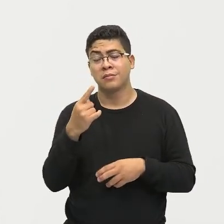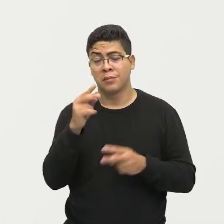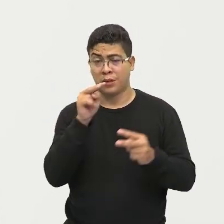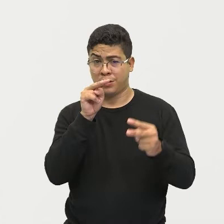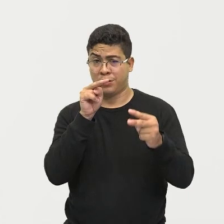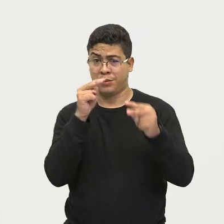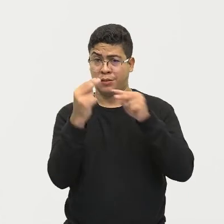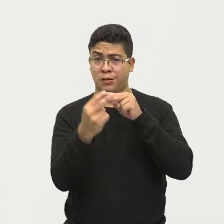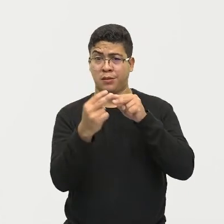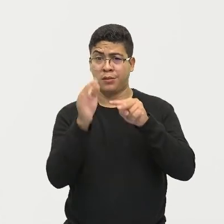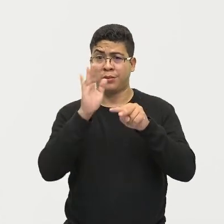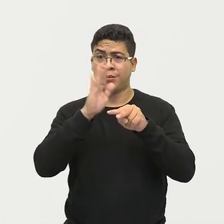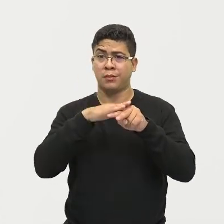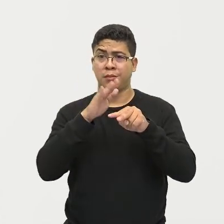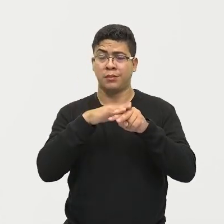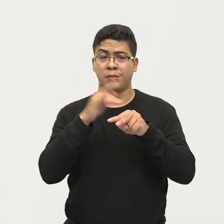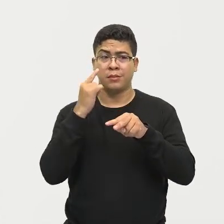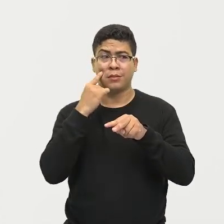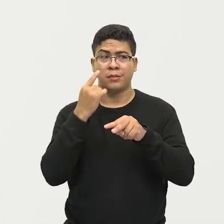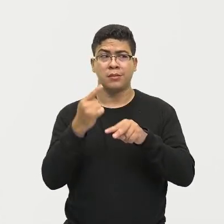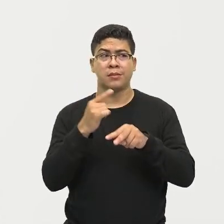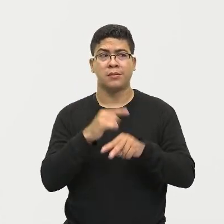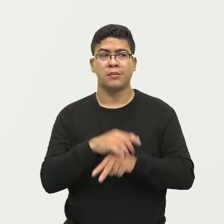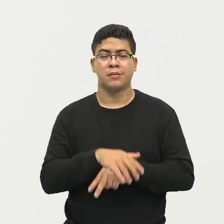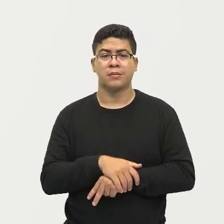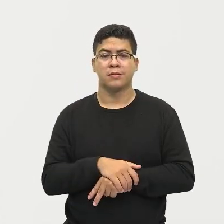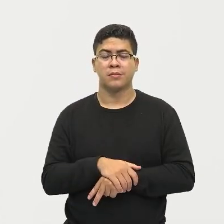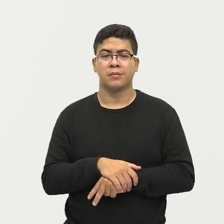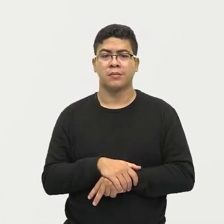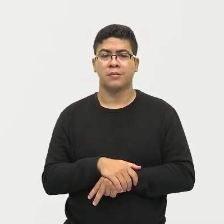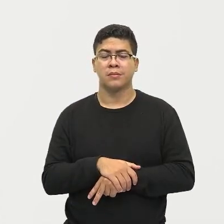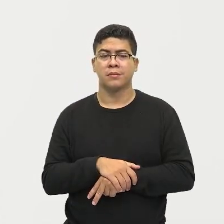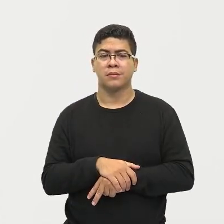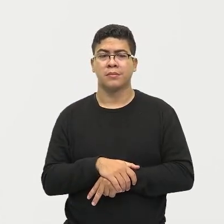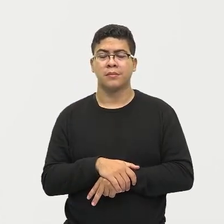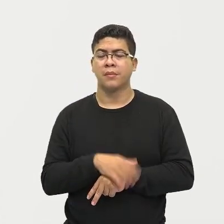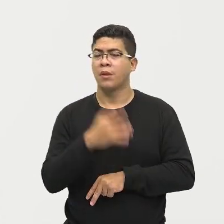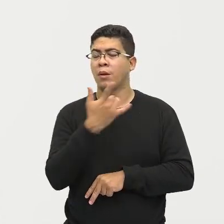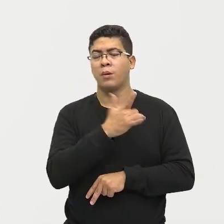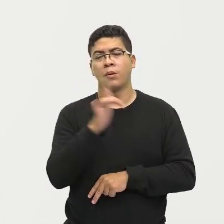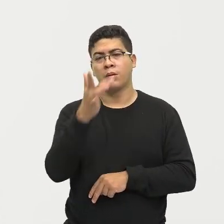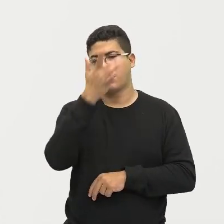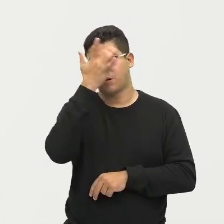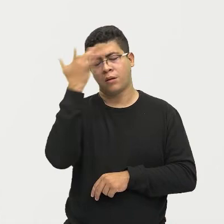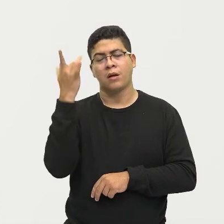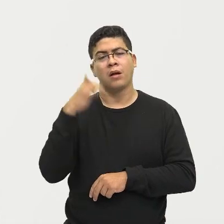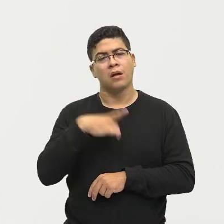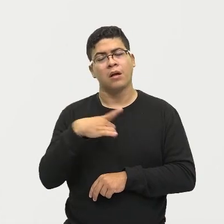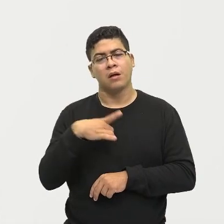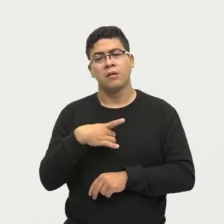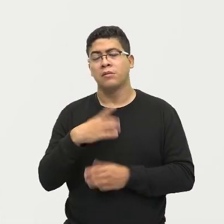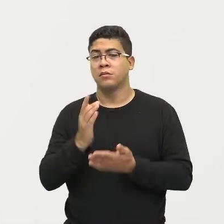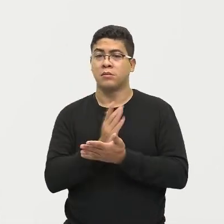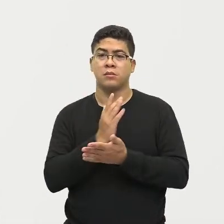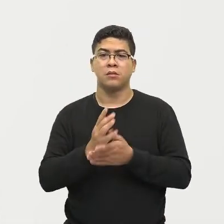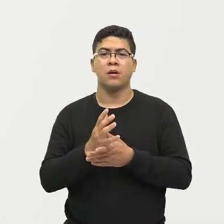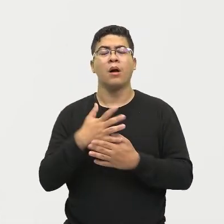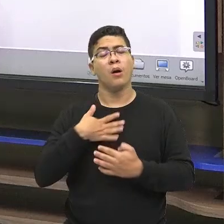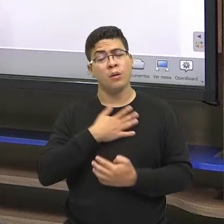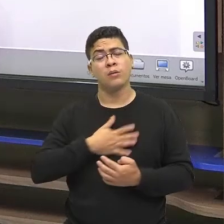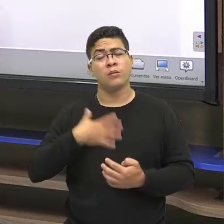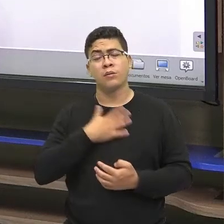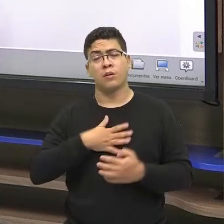minha gente. Por quê? Né, outras pessoas gostam, algumas pessoas, né, gostam de